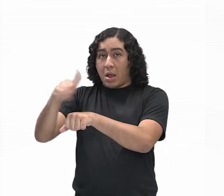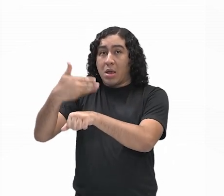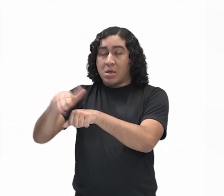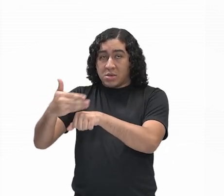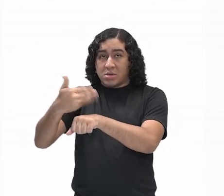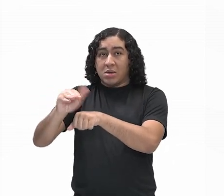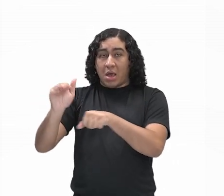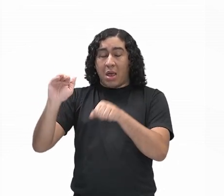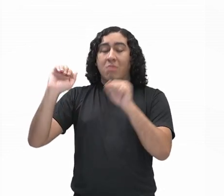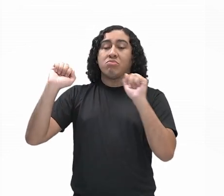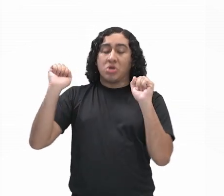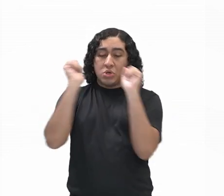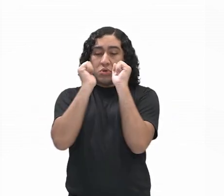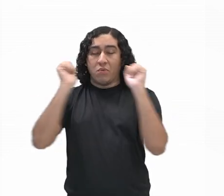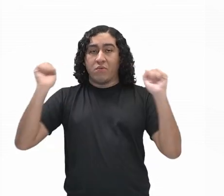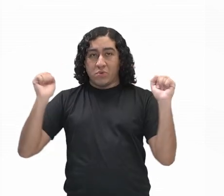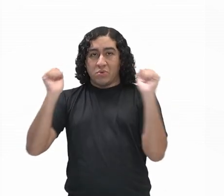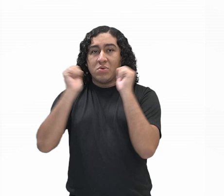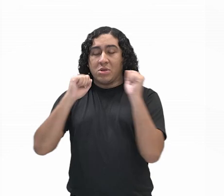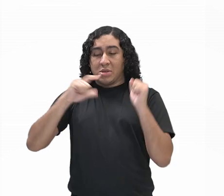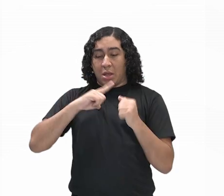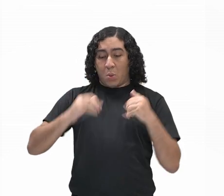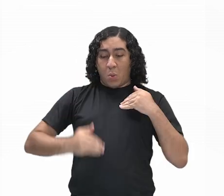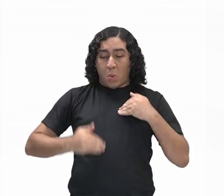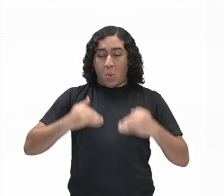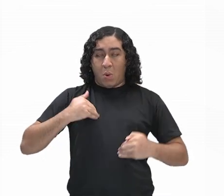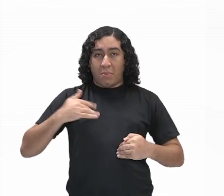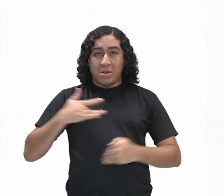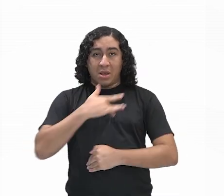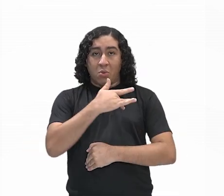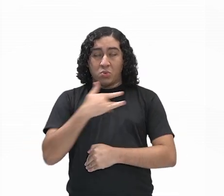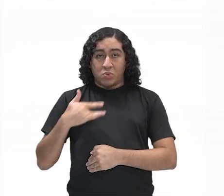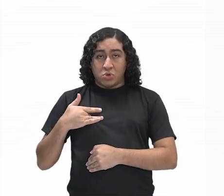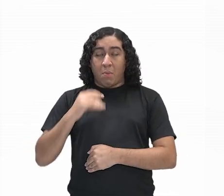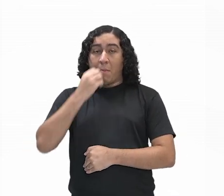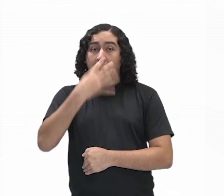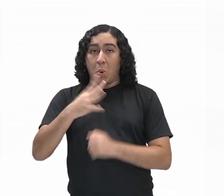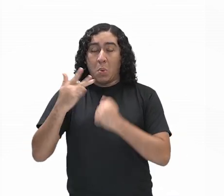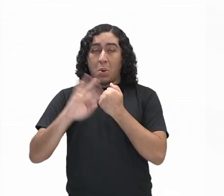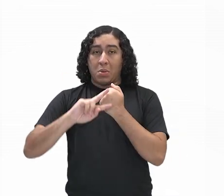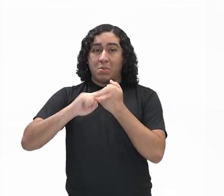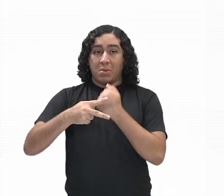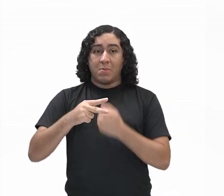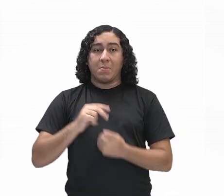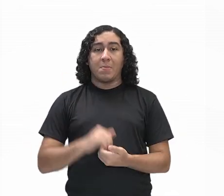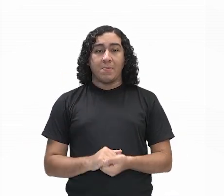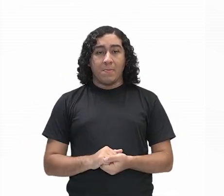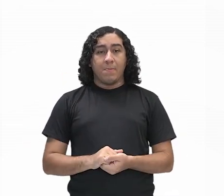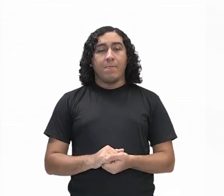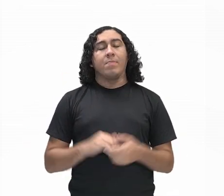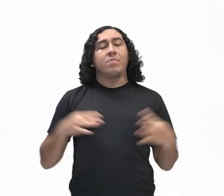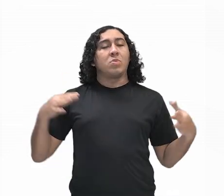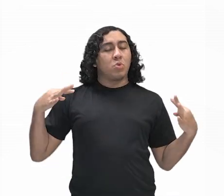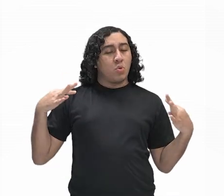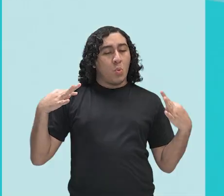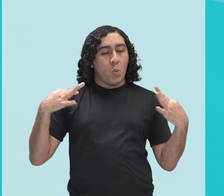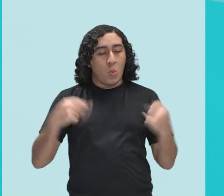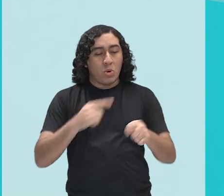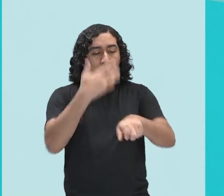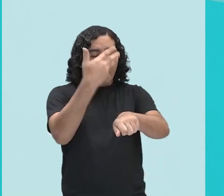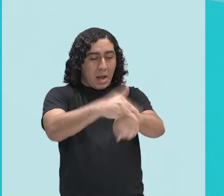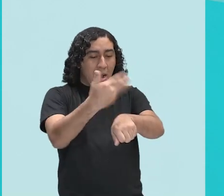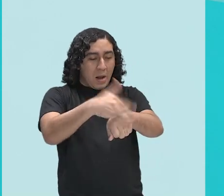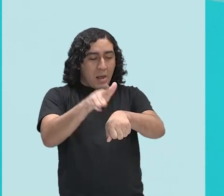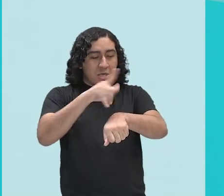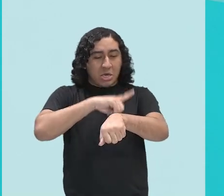objetivo melhorar o corpo humano. Então, tudo aquilo que nós fazemos de atividade